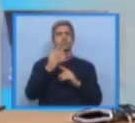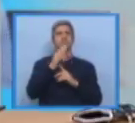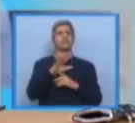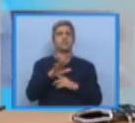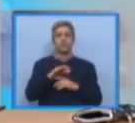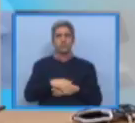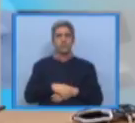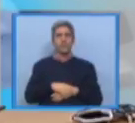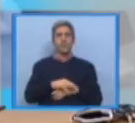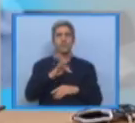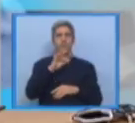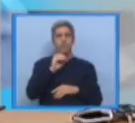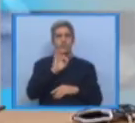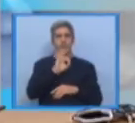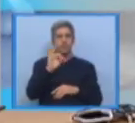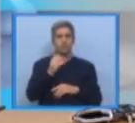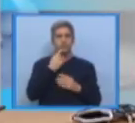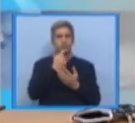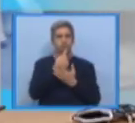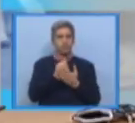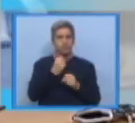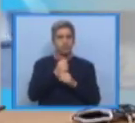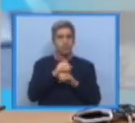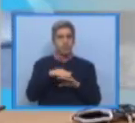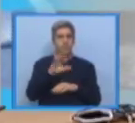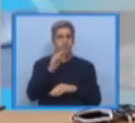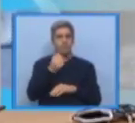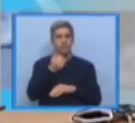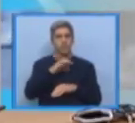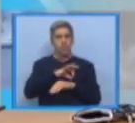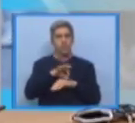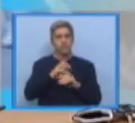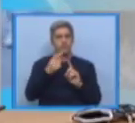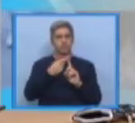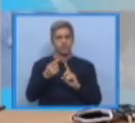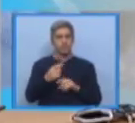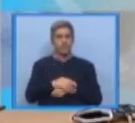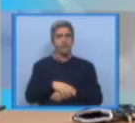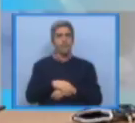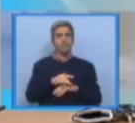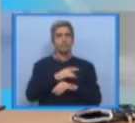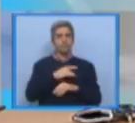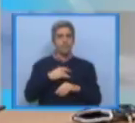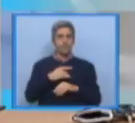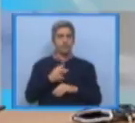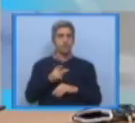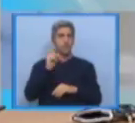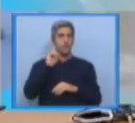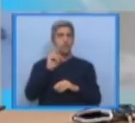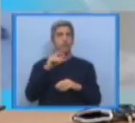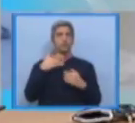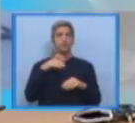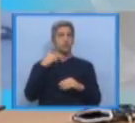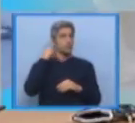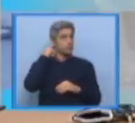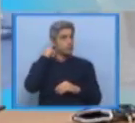exemplo, 40% dos inquiridos trabalham mais do que 50 horas semanais como médicos. Ora, isto é um valor